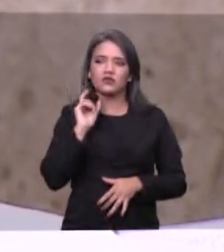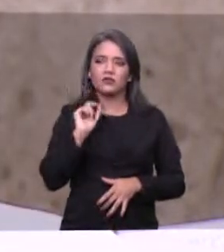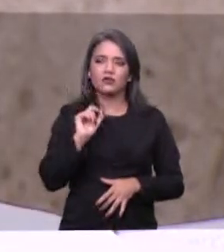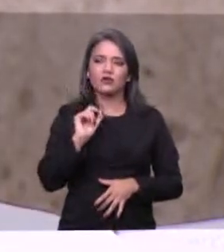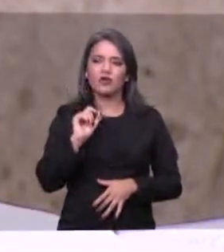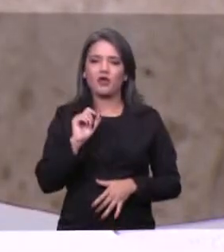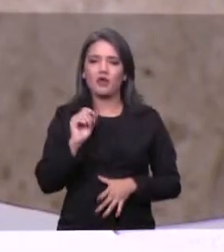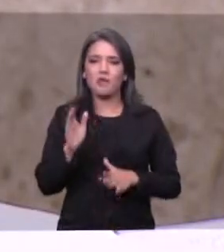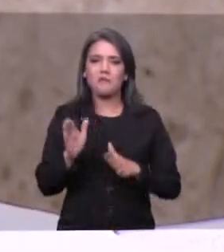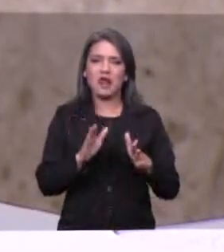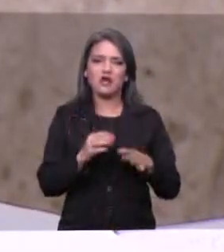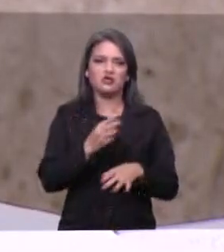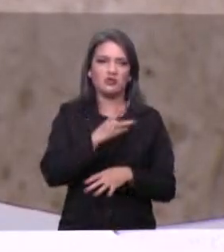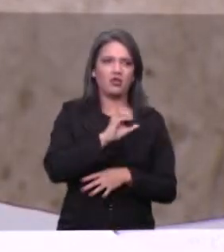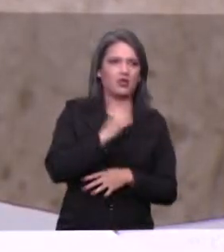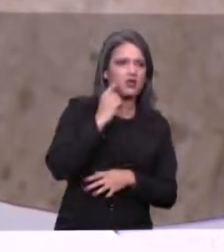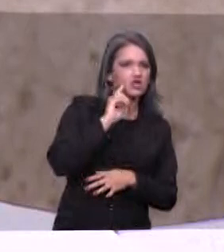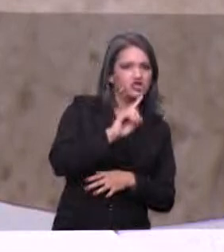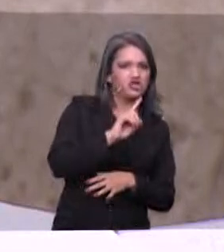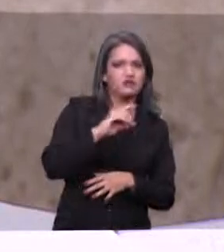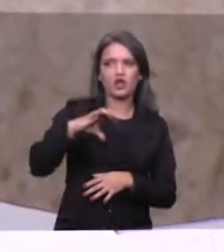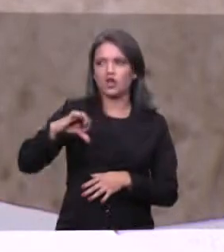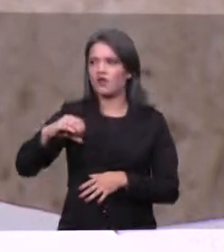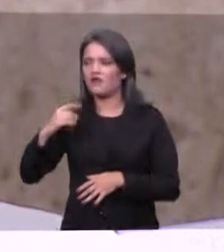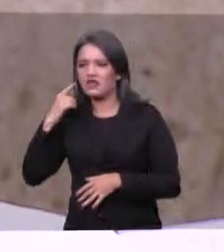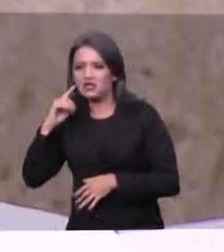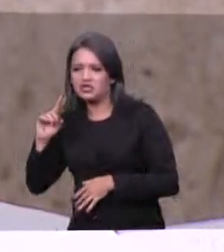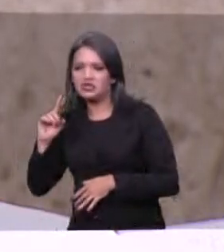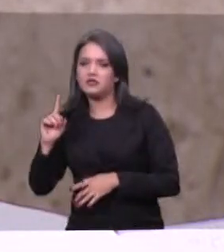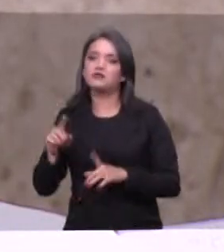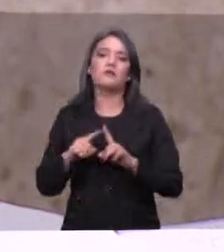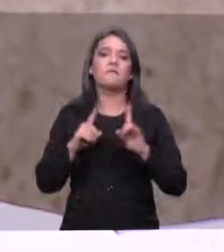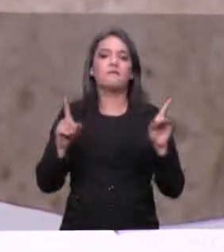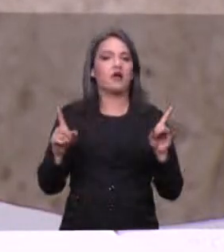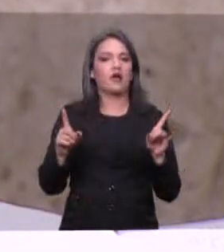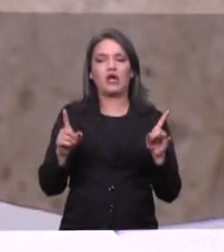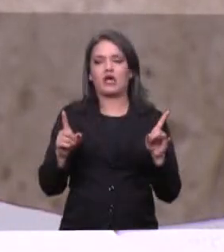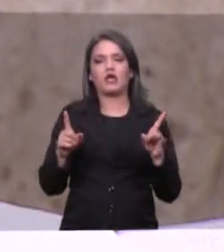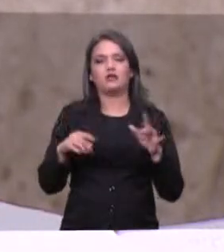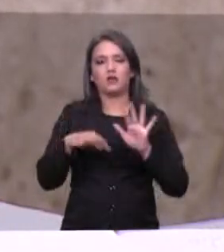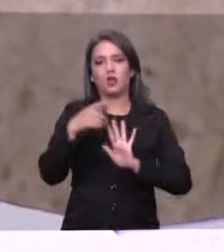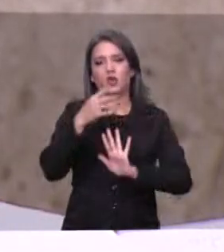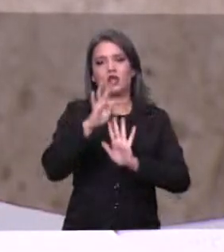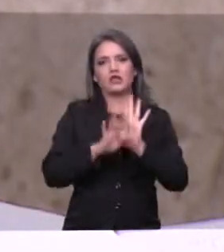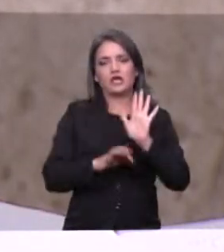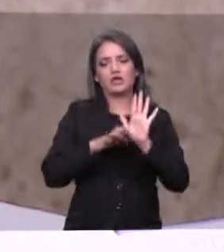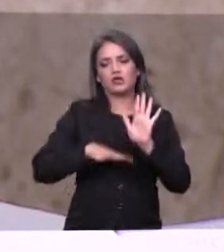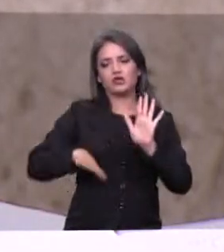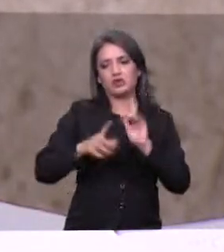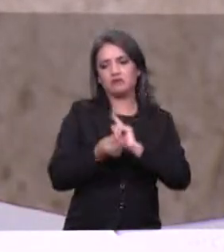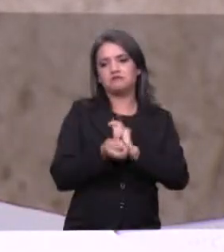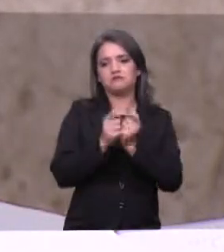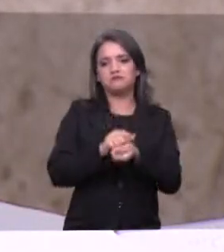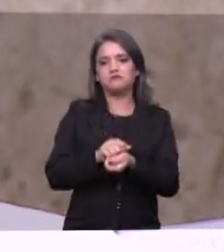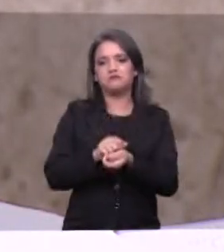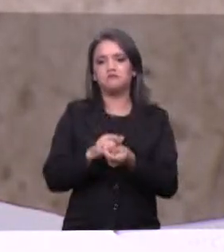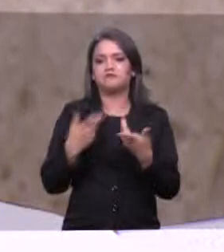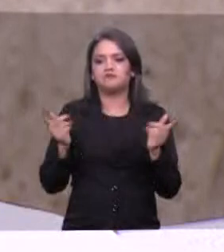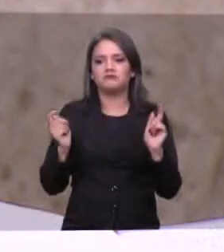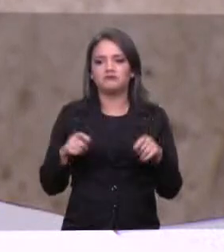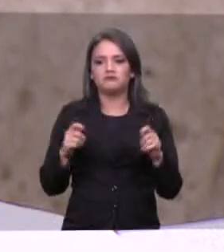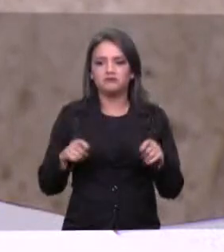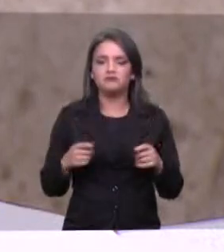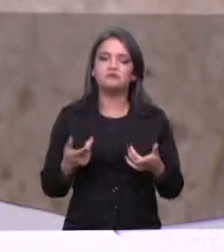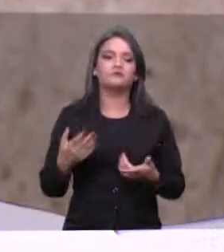serão 30 ou 90 dias. Mas houve adequação. Perfeito. O ministro Fux disse que adequava e que se o